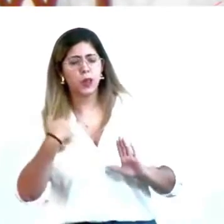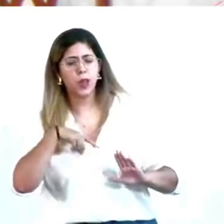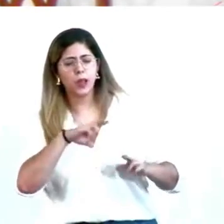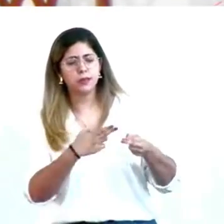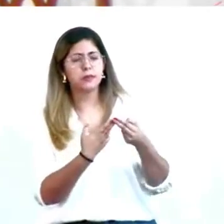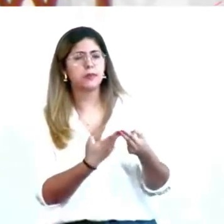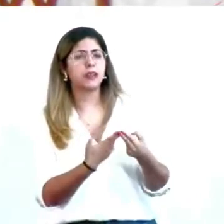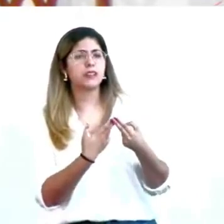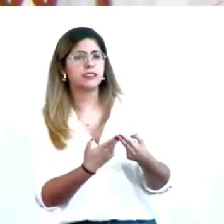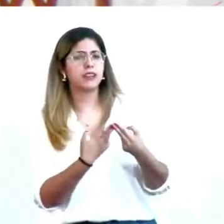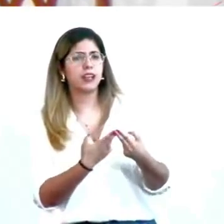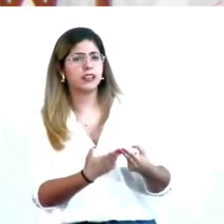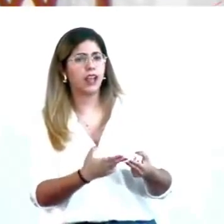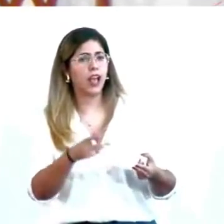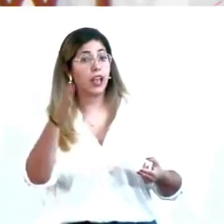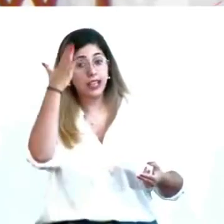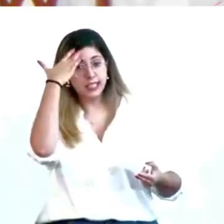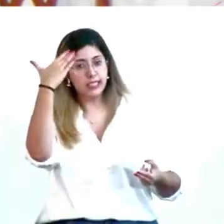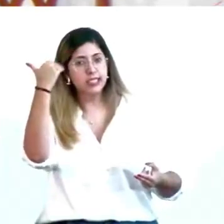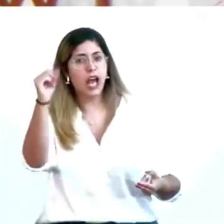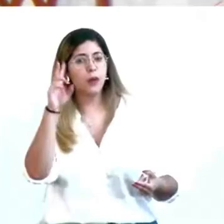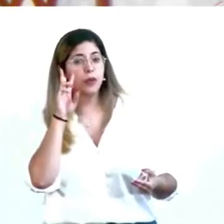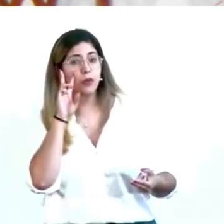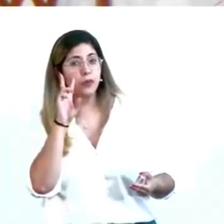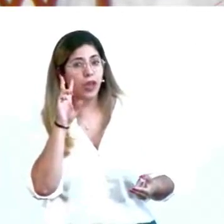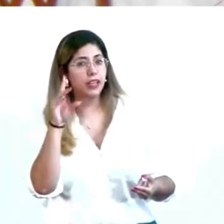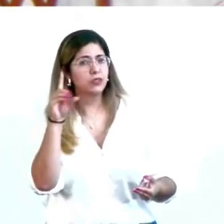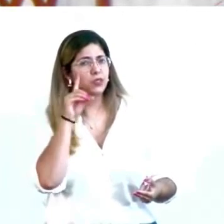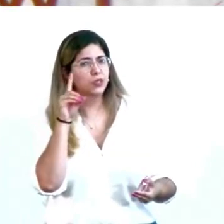Olha o que ele diz: vocês precisam ver,